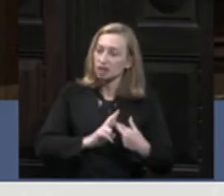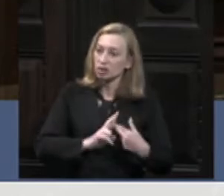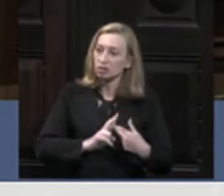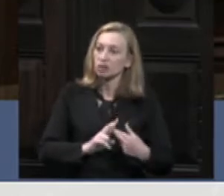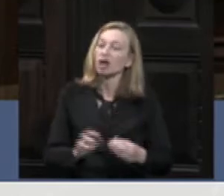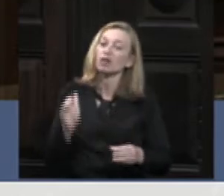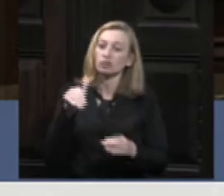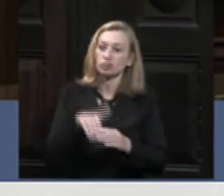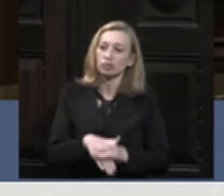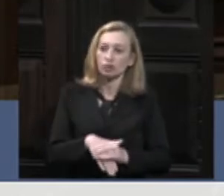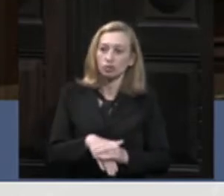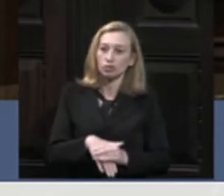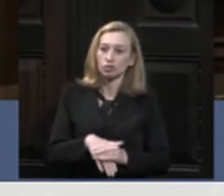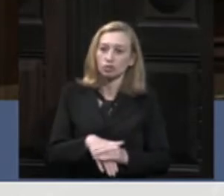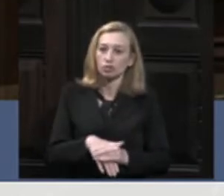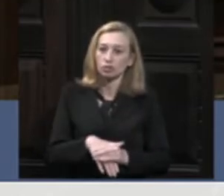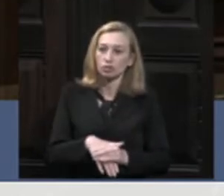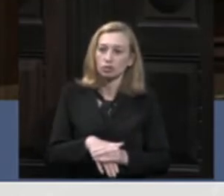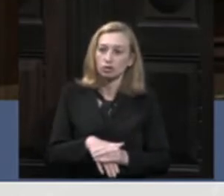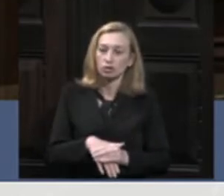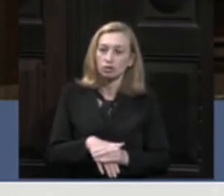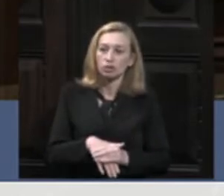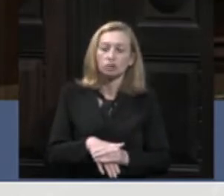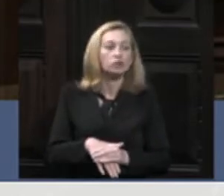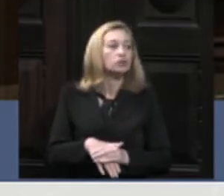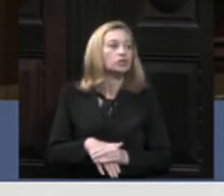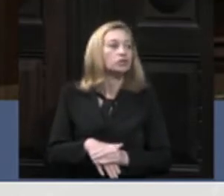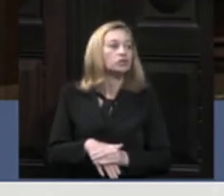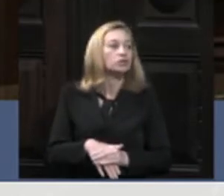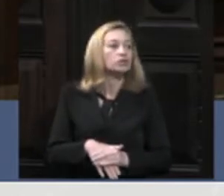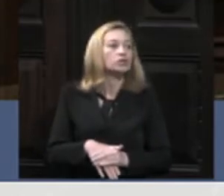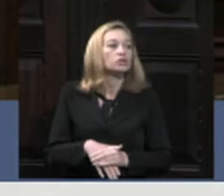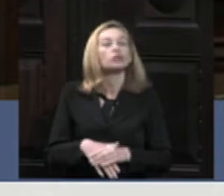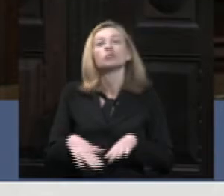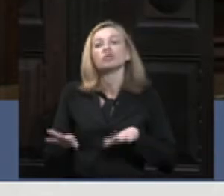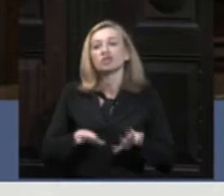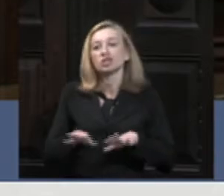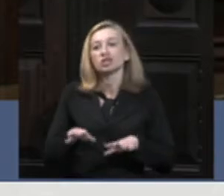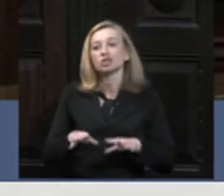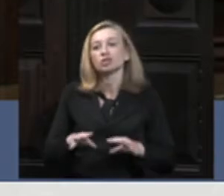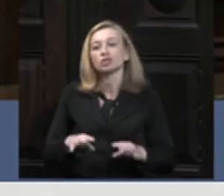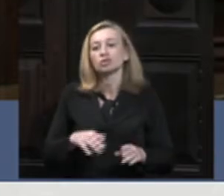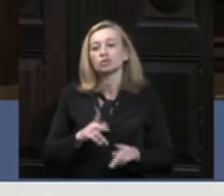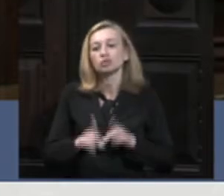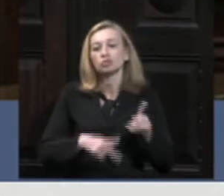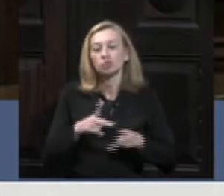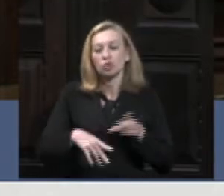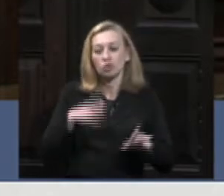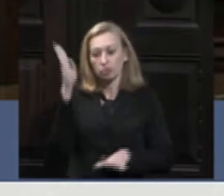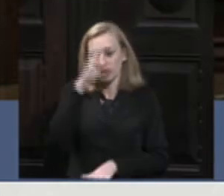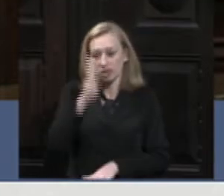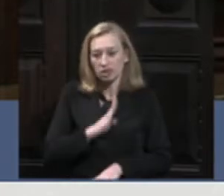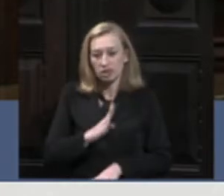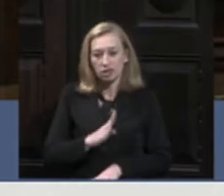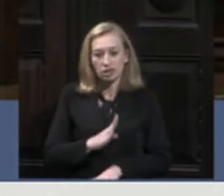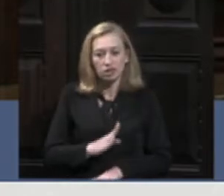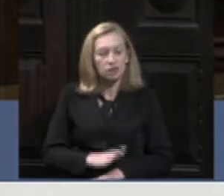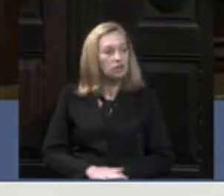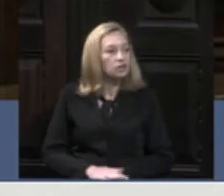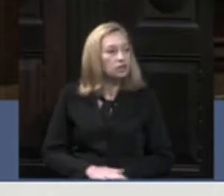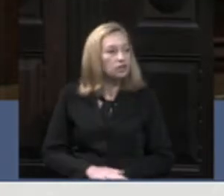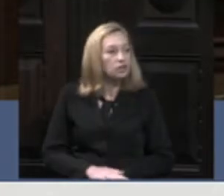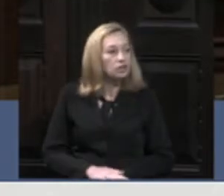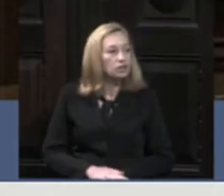o voto como uma manifestação maior do povo brasileiro, e sem o qual